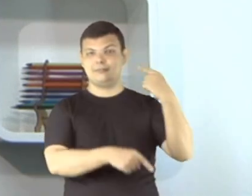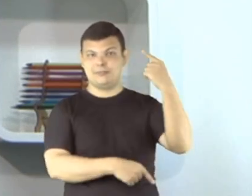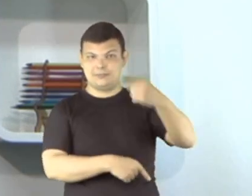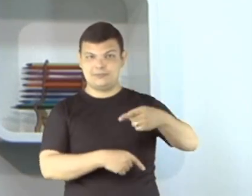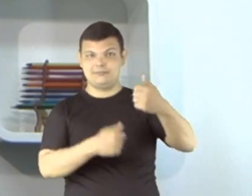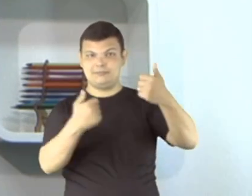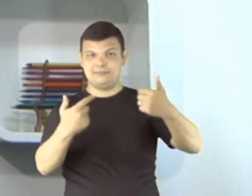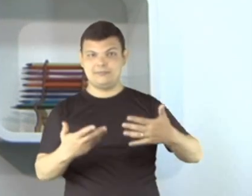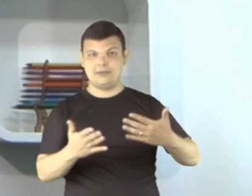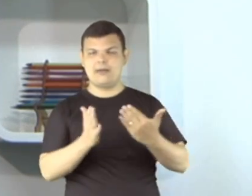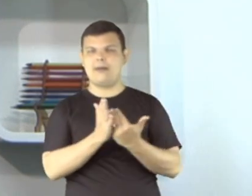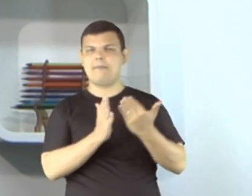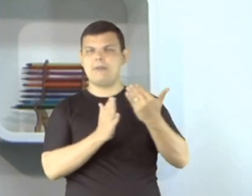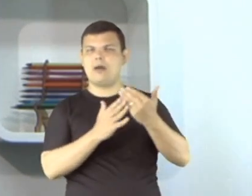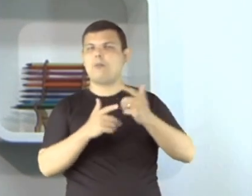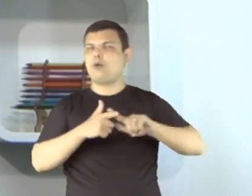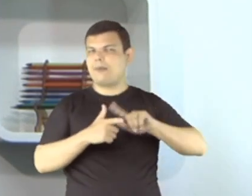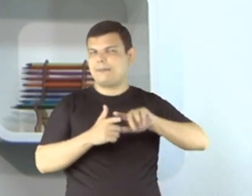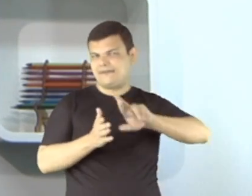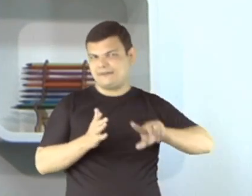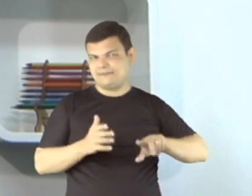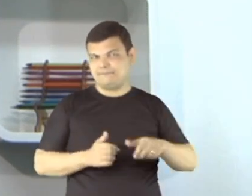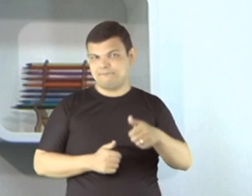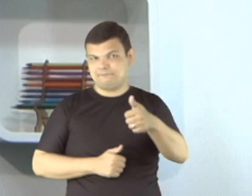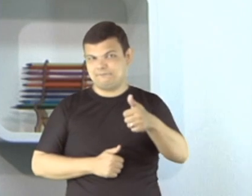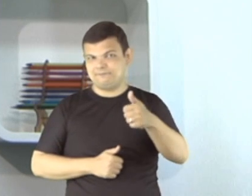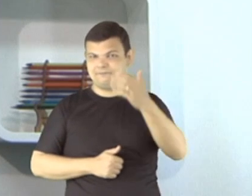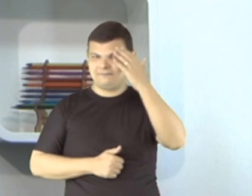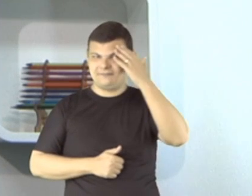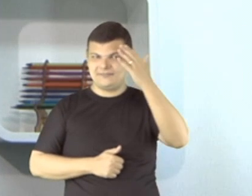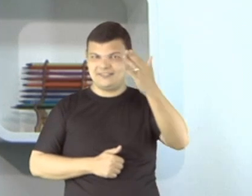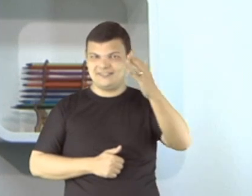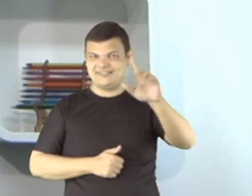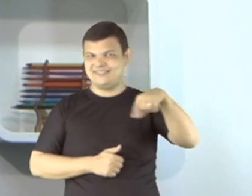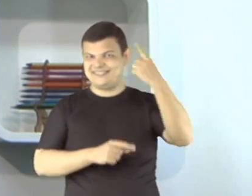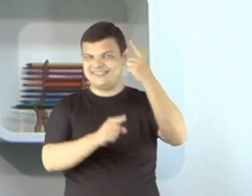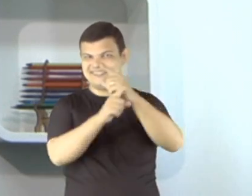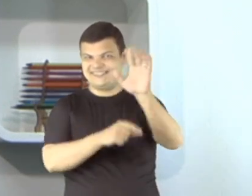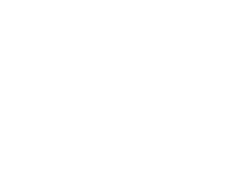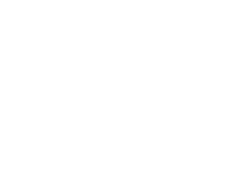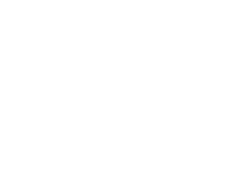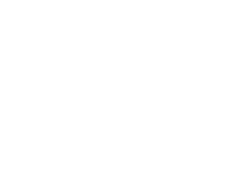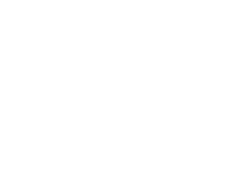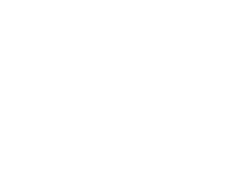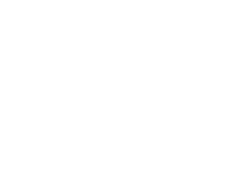aula nós vamos trabalhar com problemas envolvendo essas medidas. Muito obrigado e até a próxima.